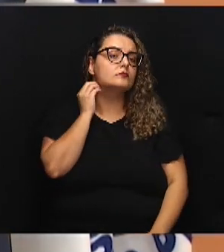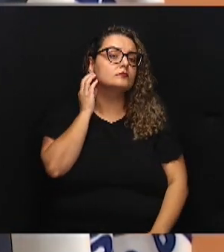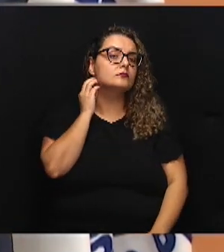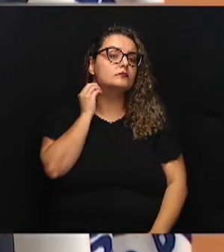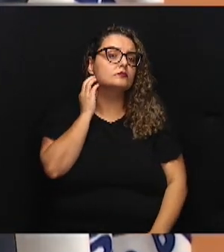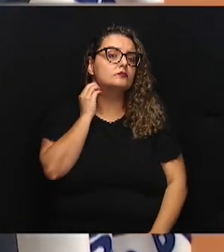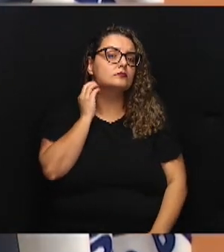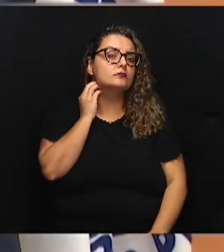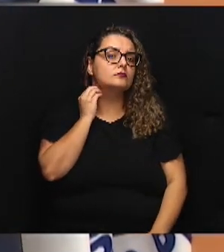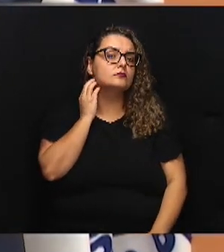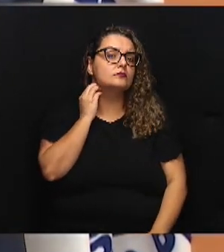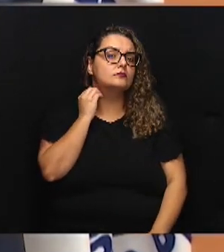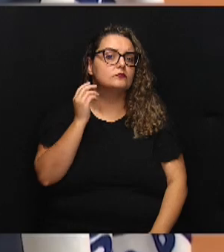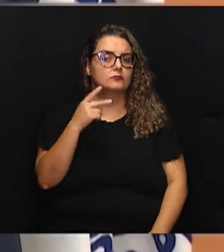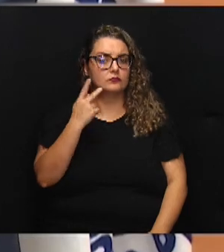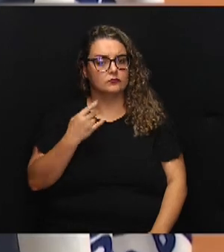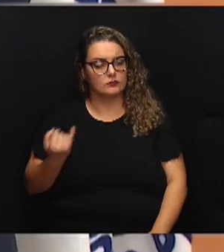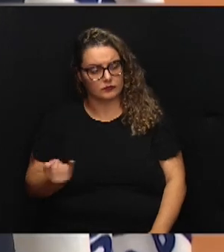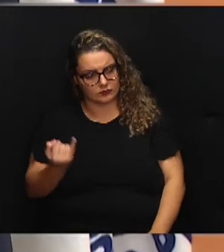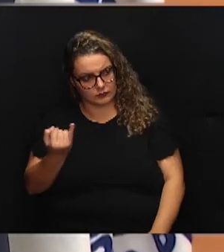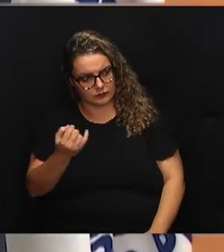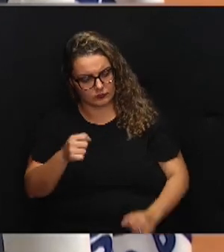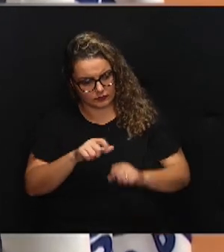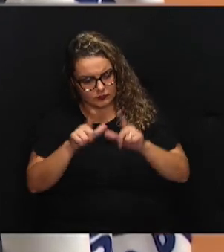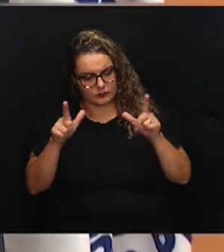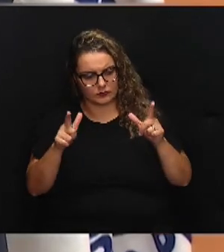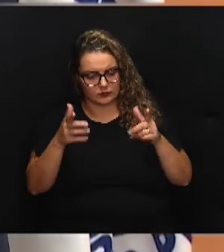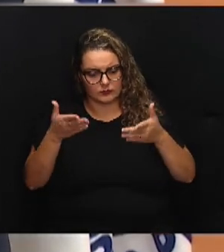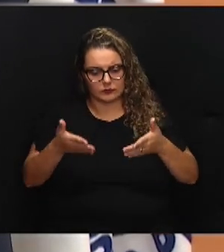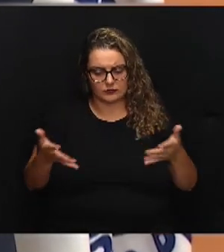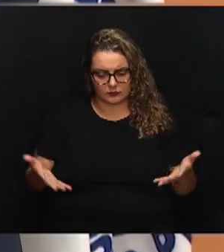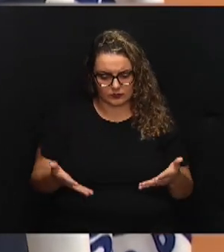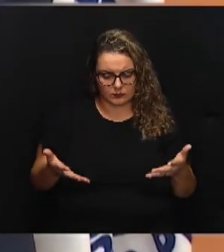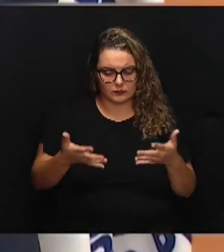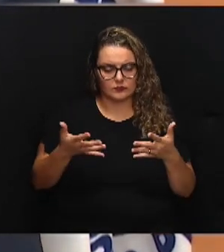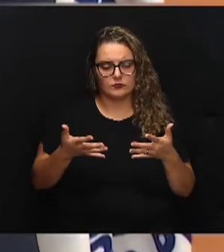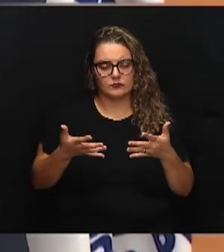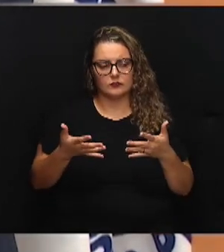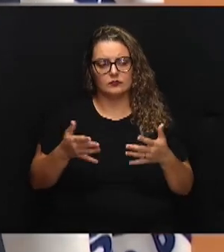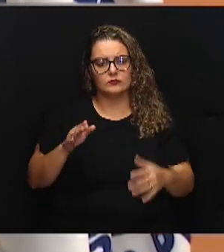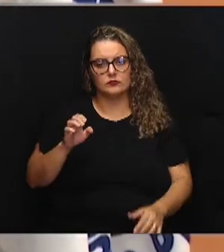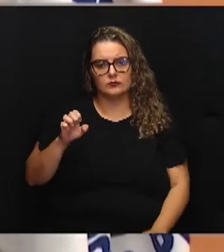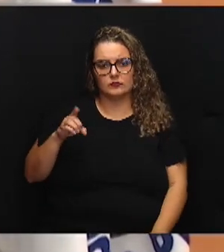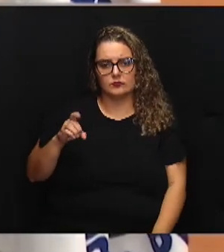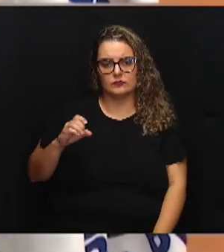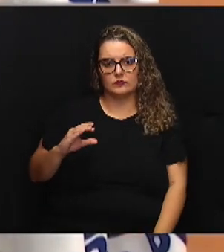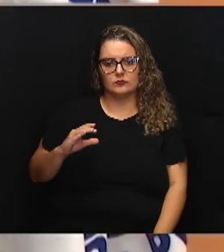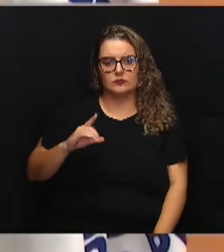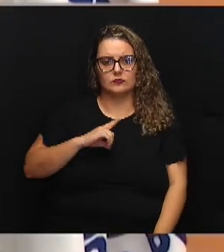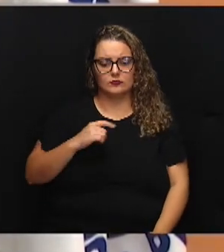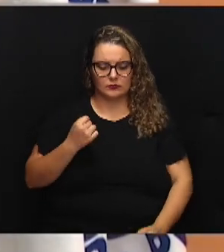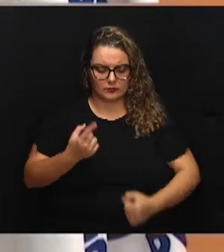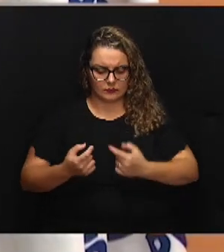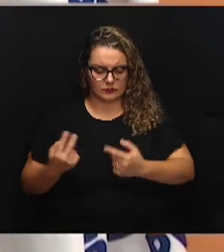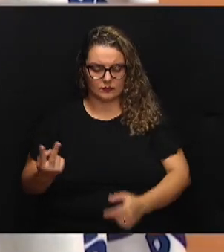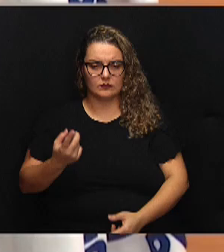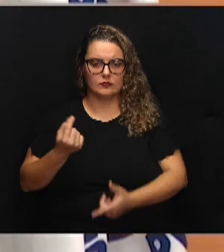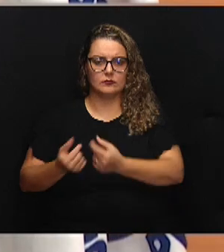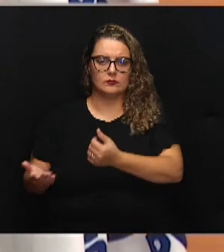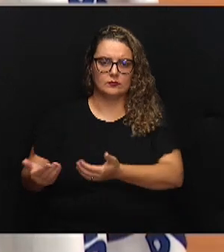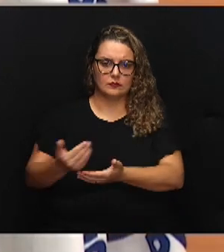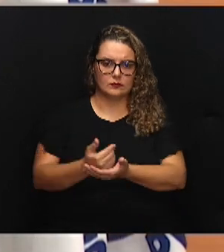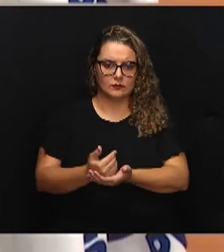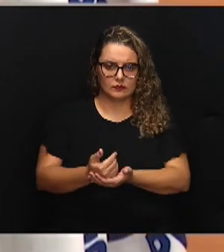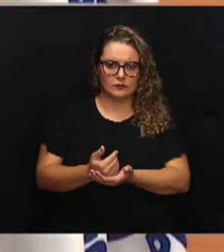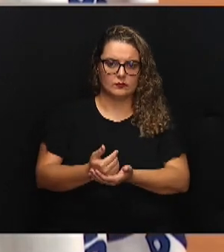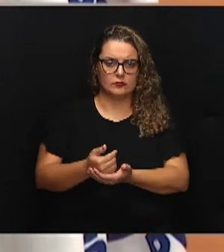é importante a gente destacar, né, que essa iniciativa, a INDEC sim tem alguns valores que são arrecadados